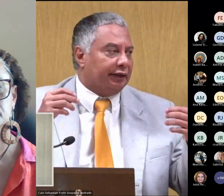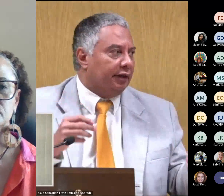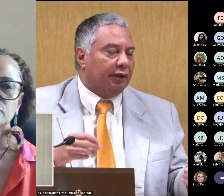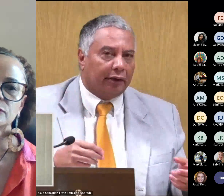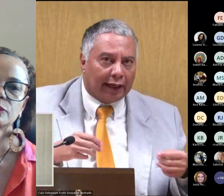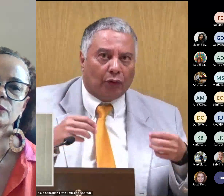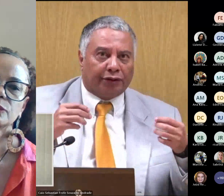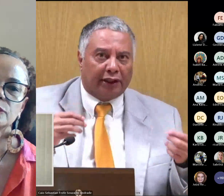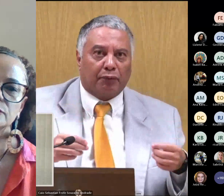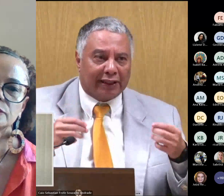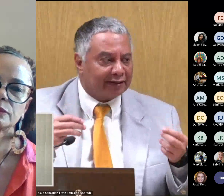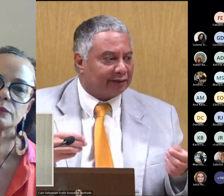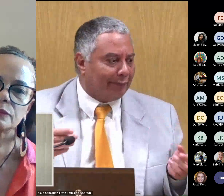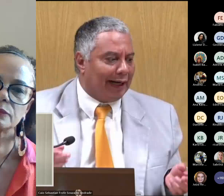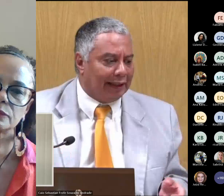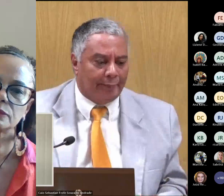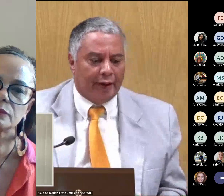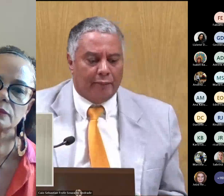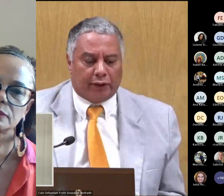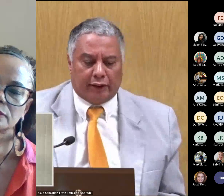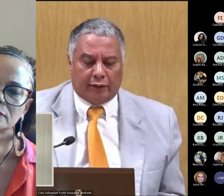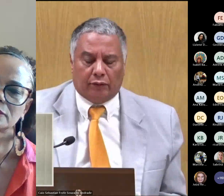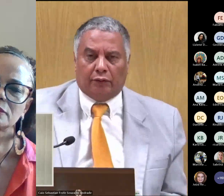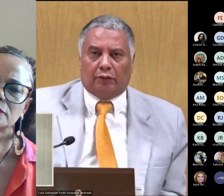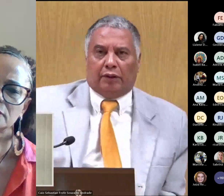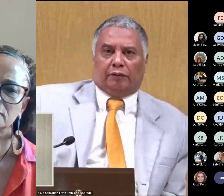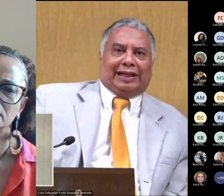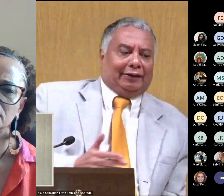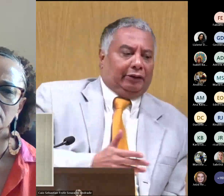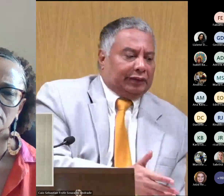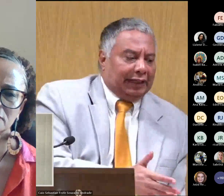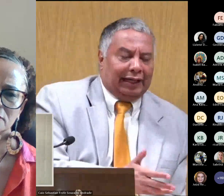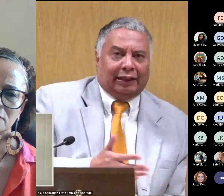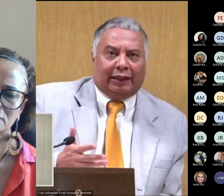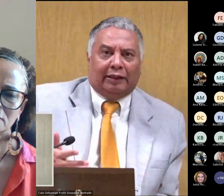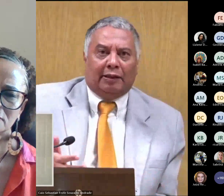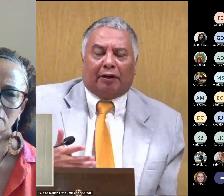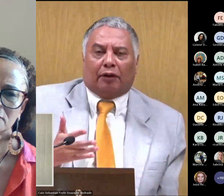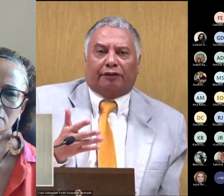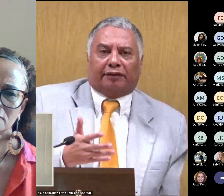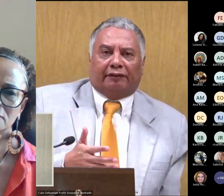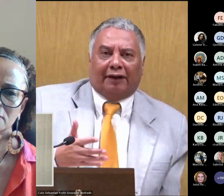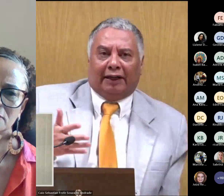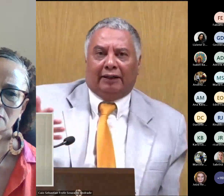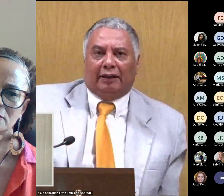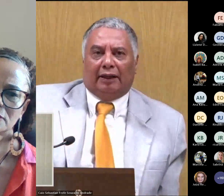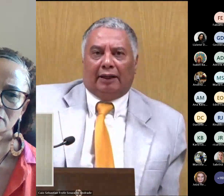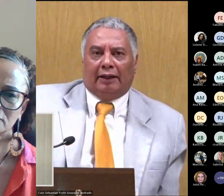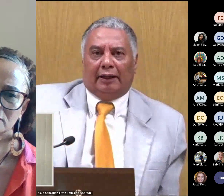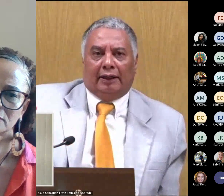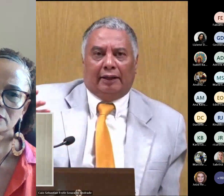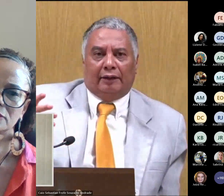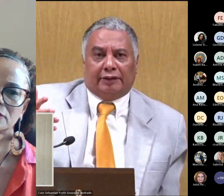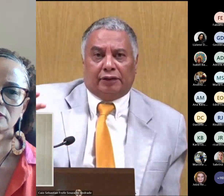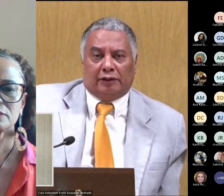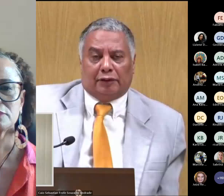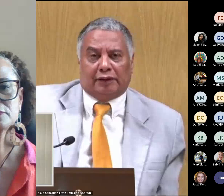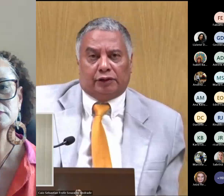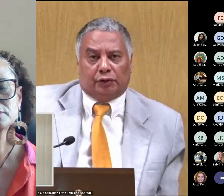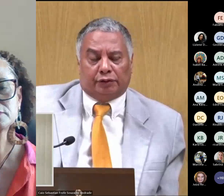que a cojem pudesse trabalhar porque o o tá no tá na lei Mas quando você vai eh